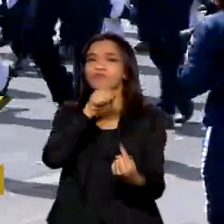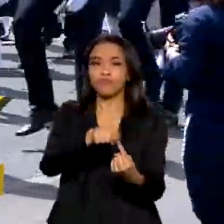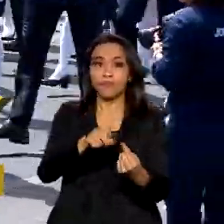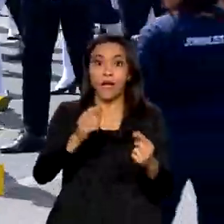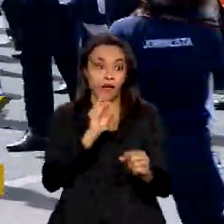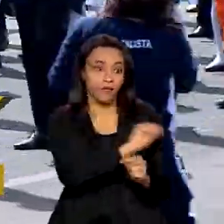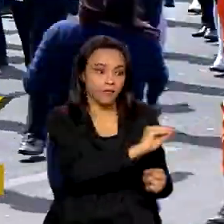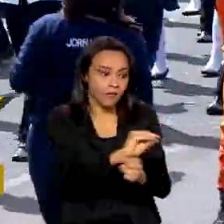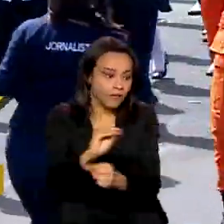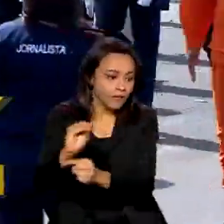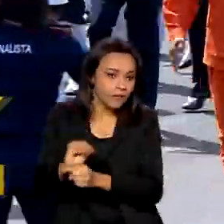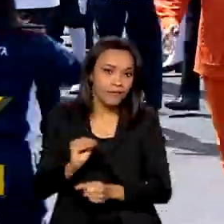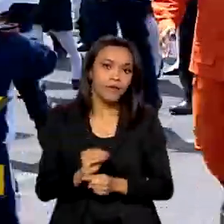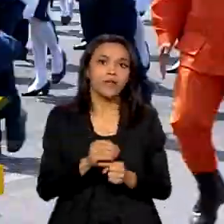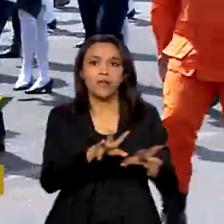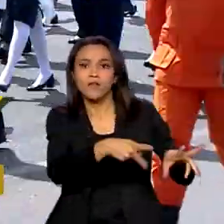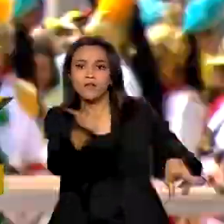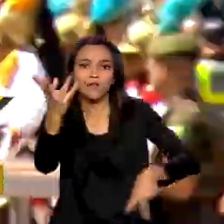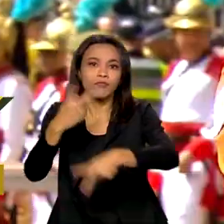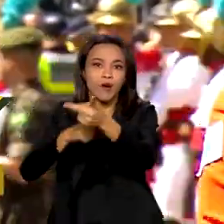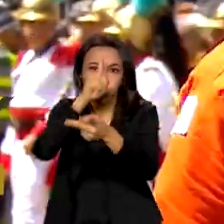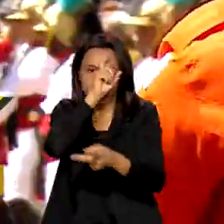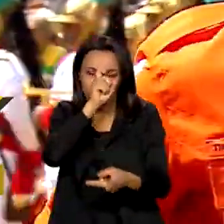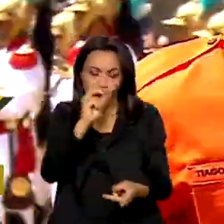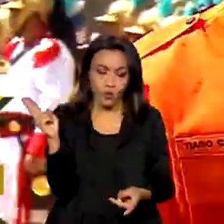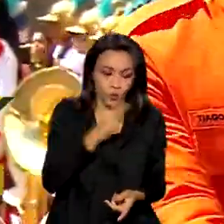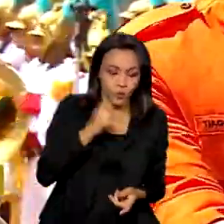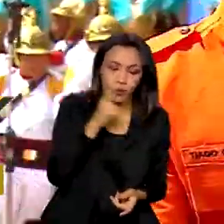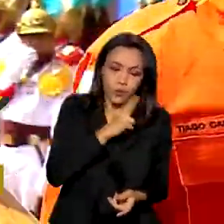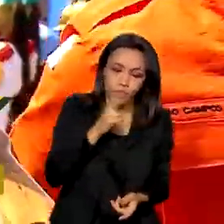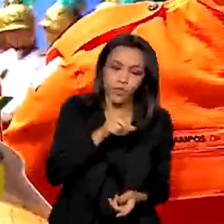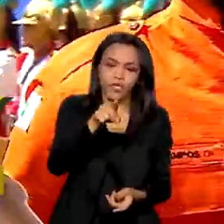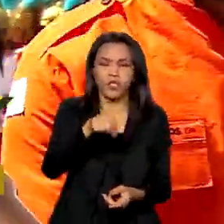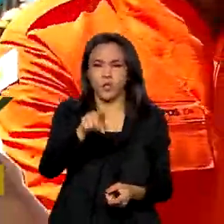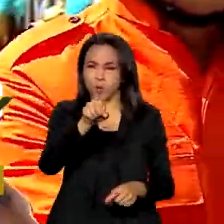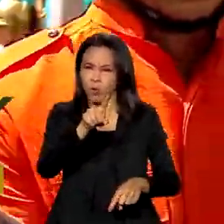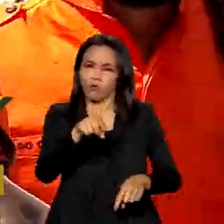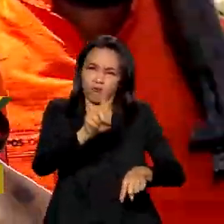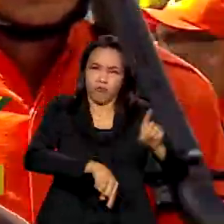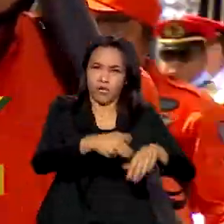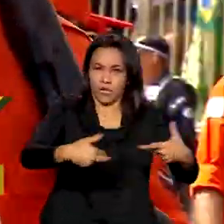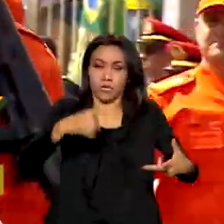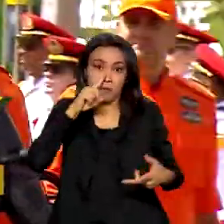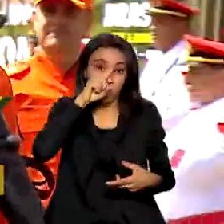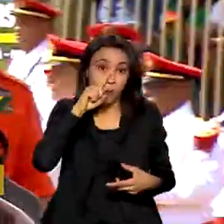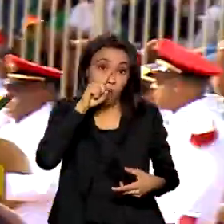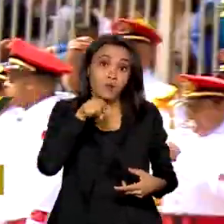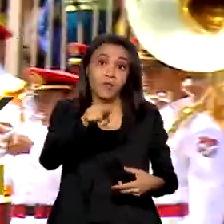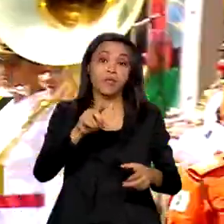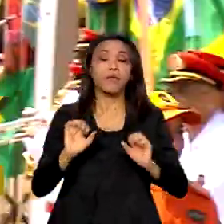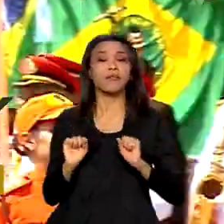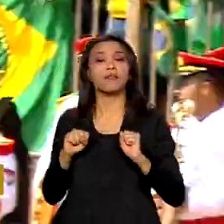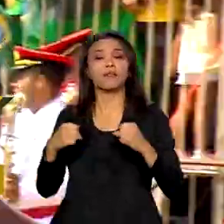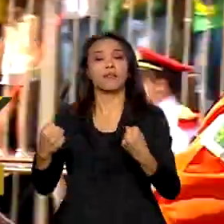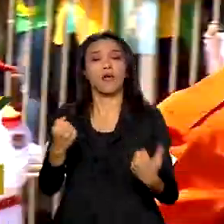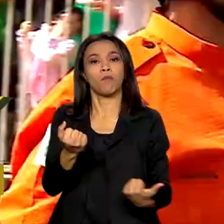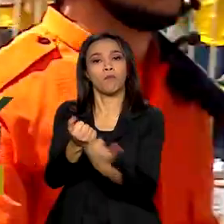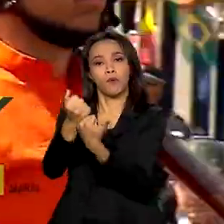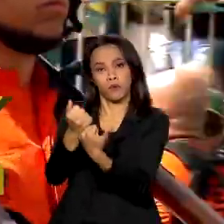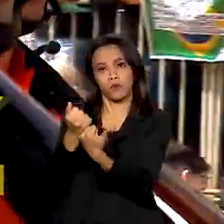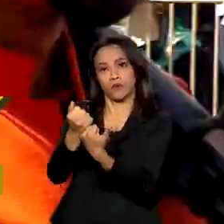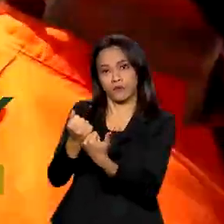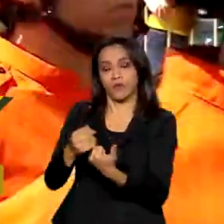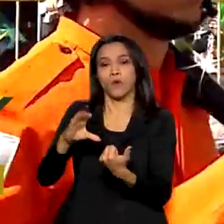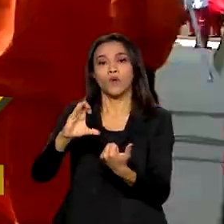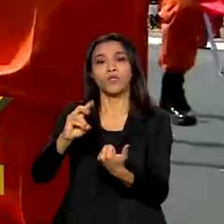atendimento pré-hospitalar emergencial, atendimento a emergências com produtos perigosos e ações de defesa civil. Atualmente, o Corpo